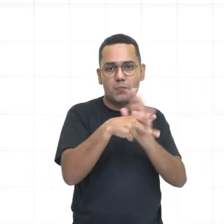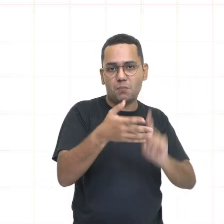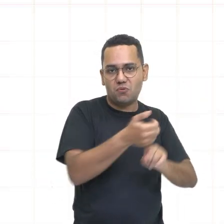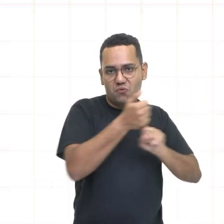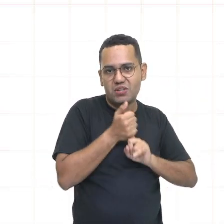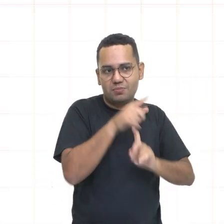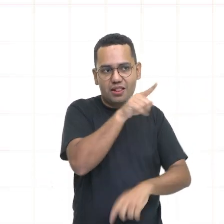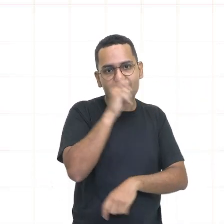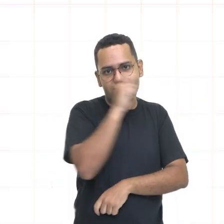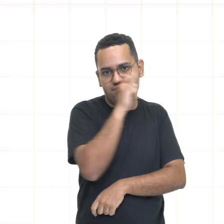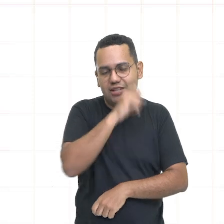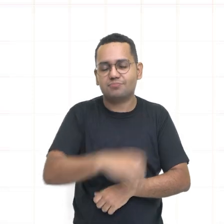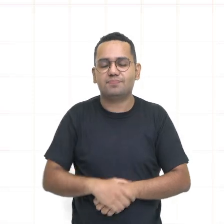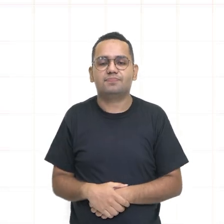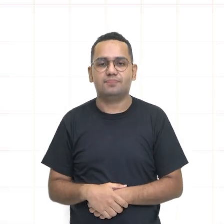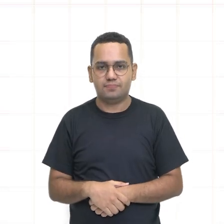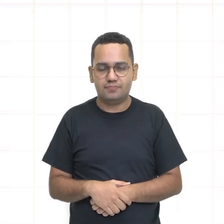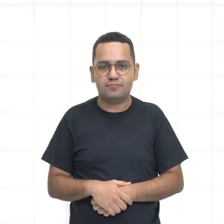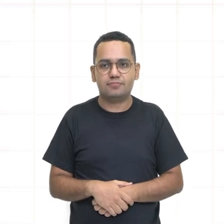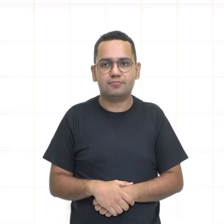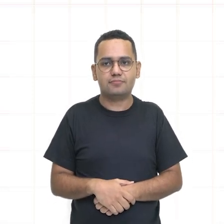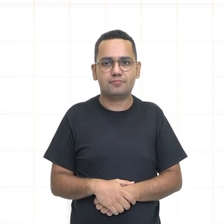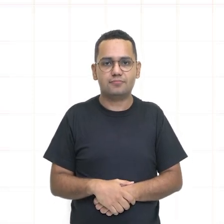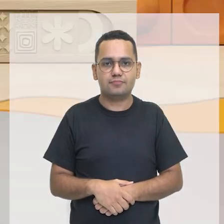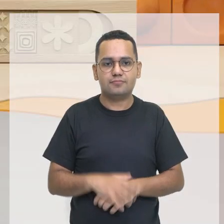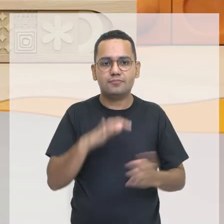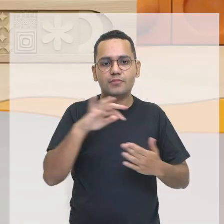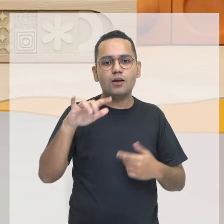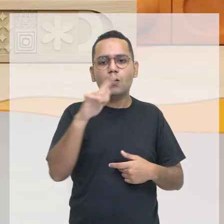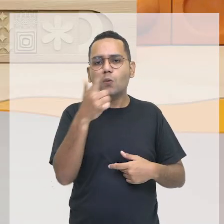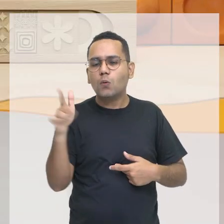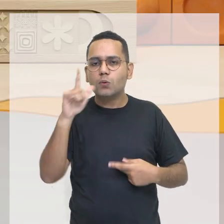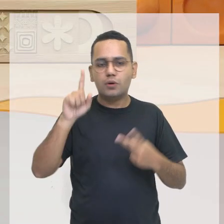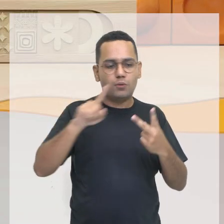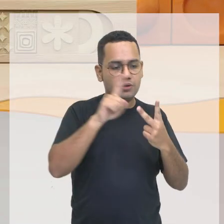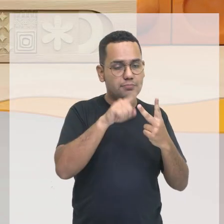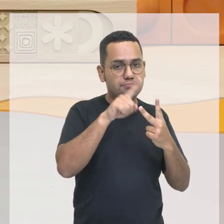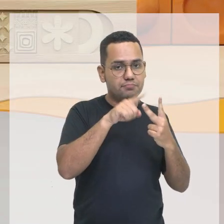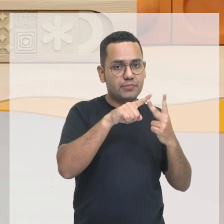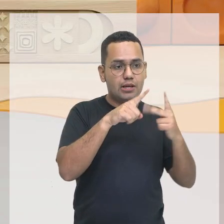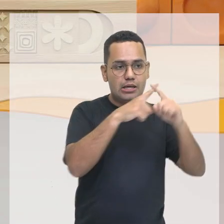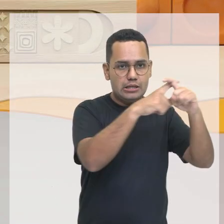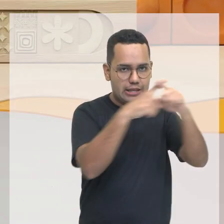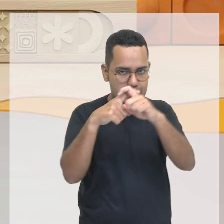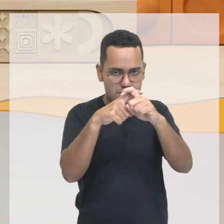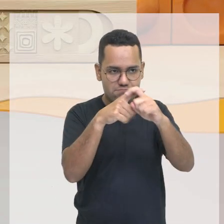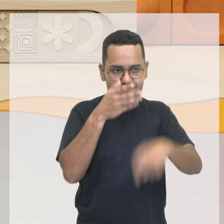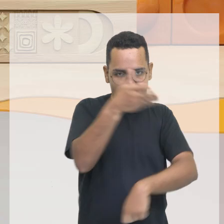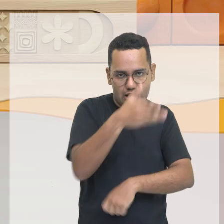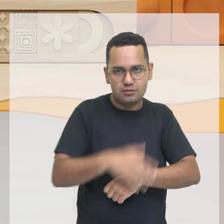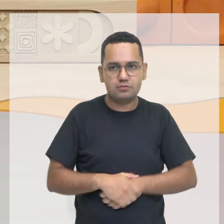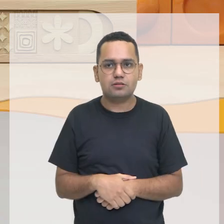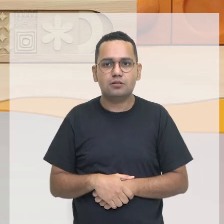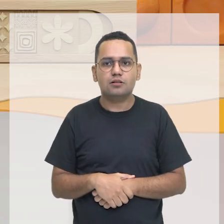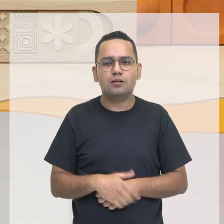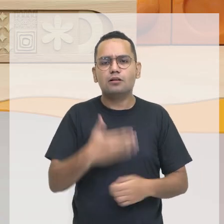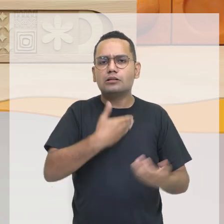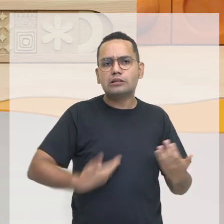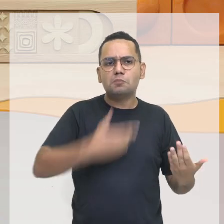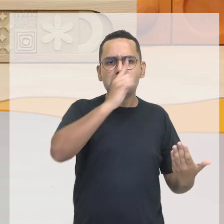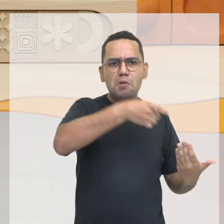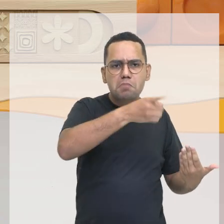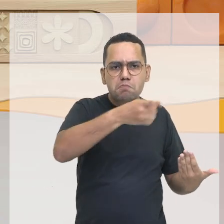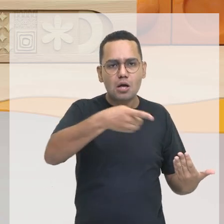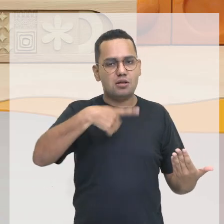na Itália. E vamos agora para o nazismo, certo? Que foi um regime totalitário que